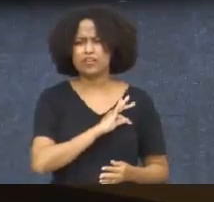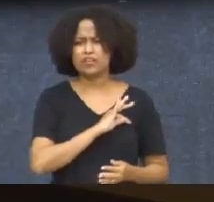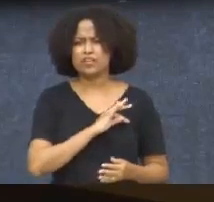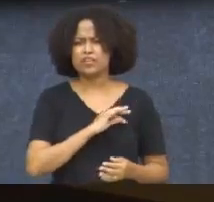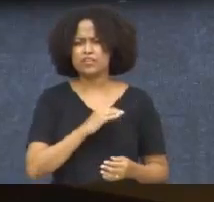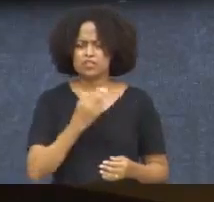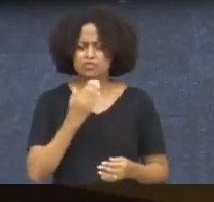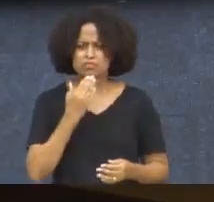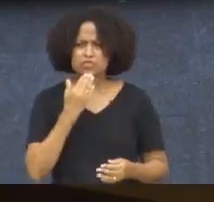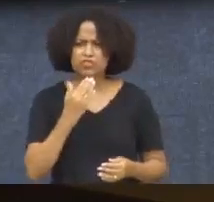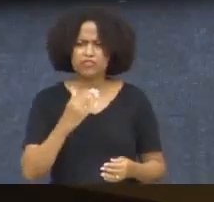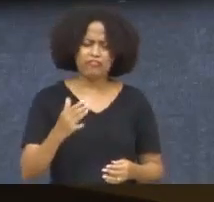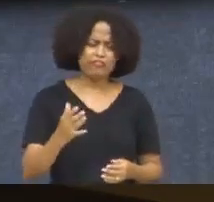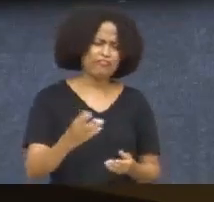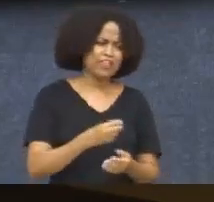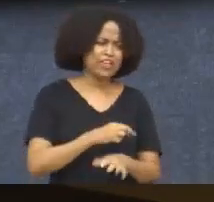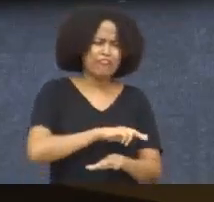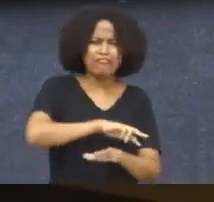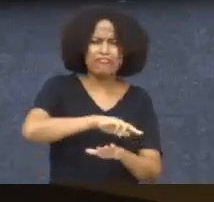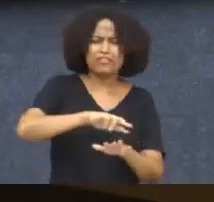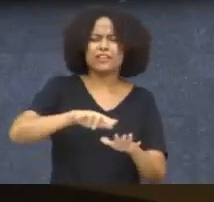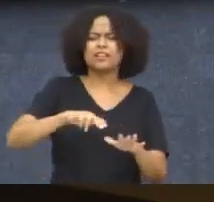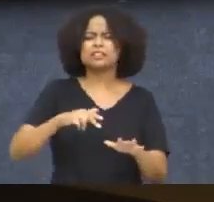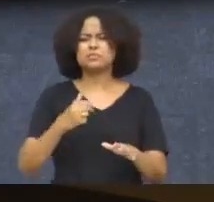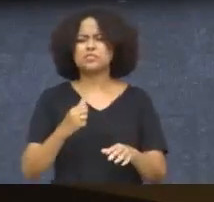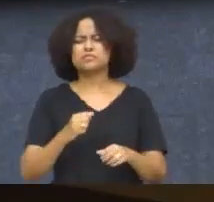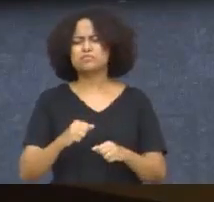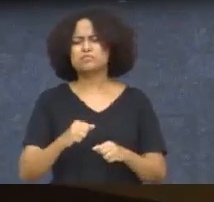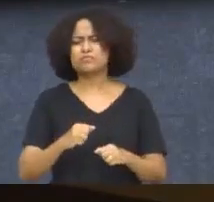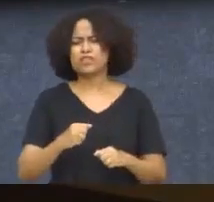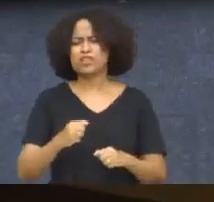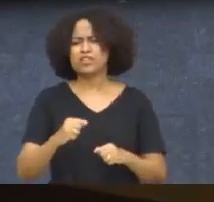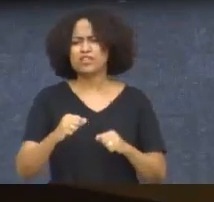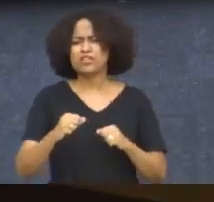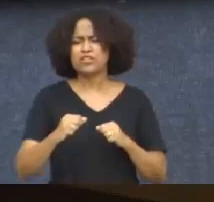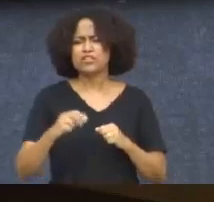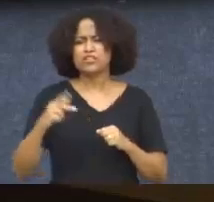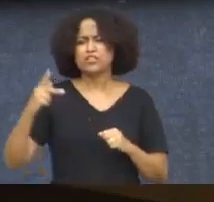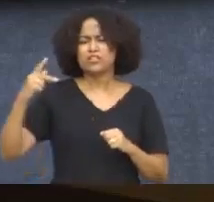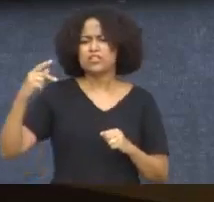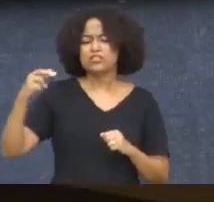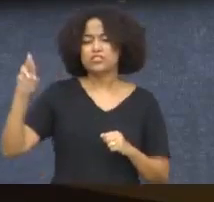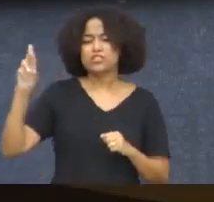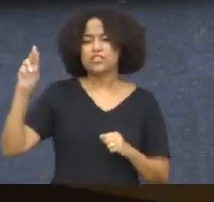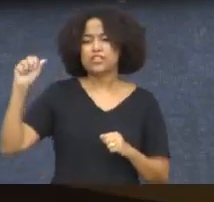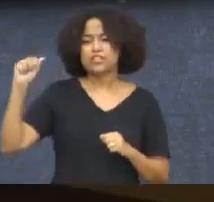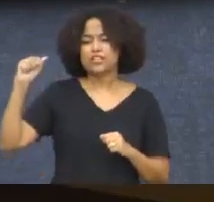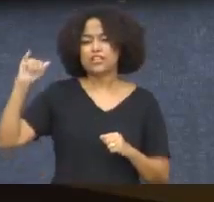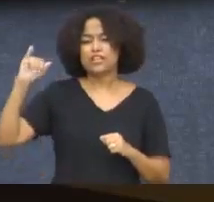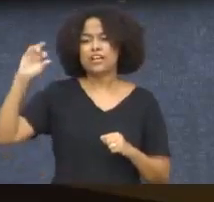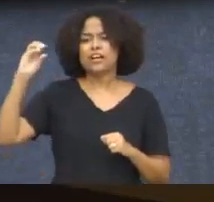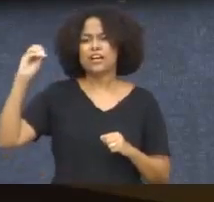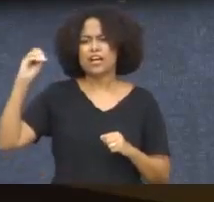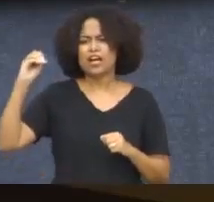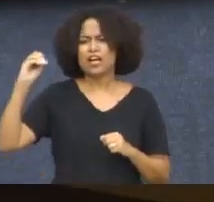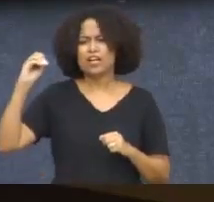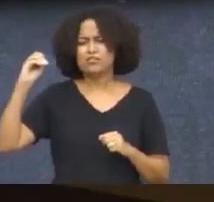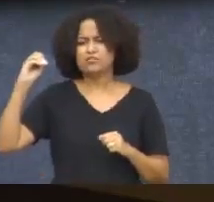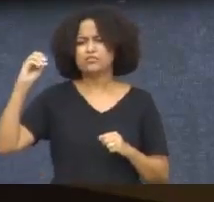inclusive da questão da sala de raio-x, que é algo que tem bastante tempo que está